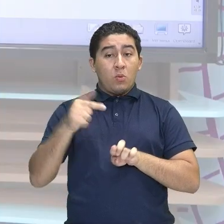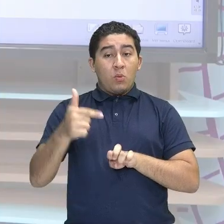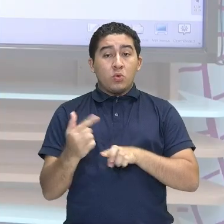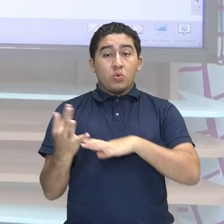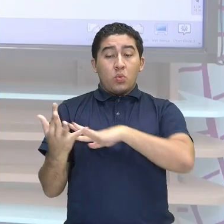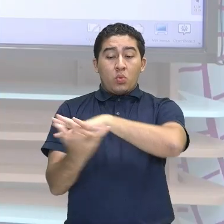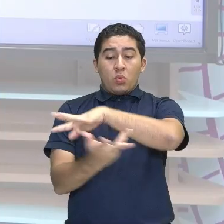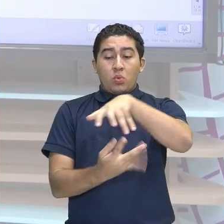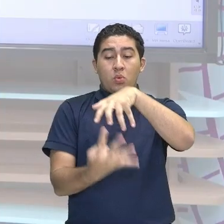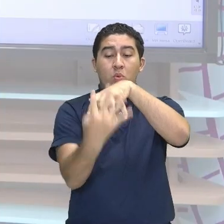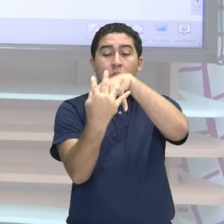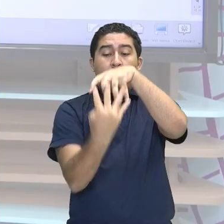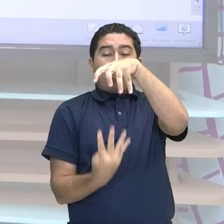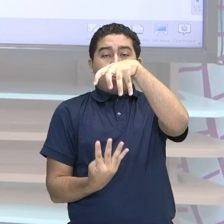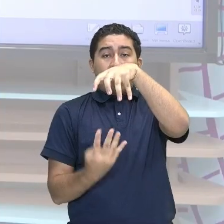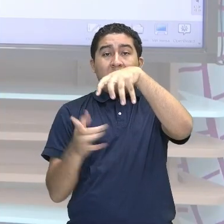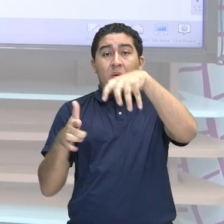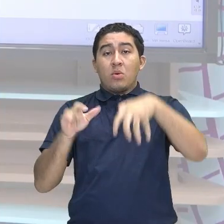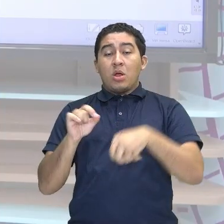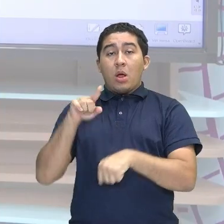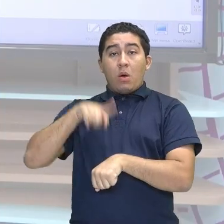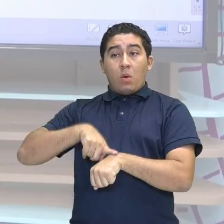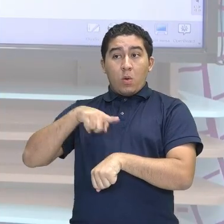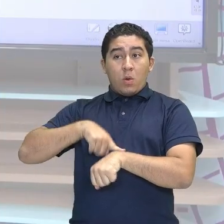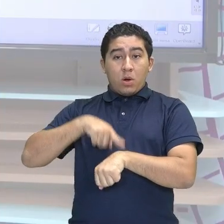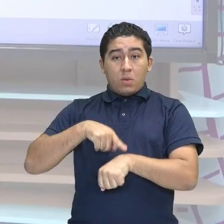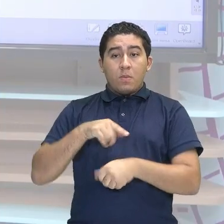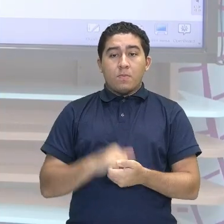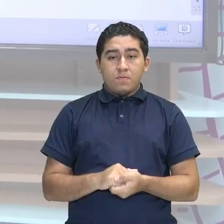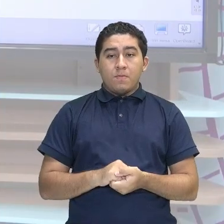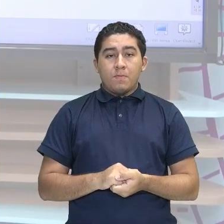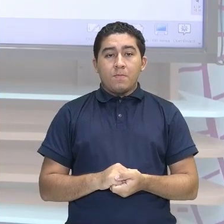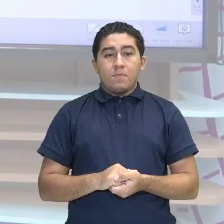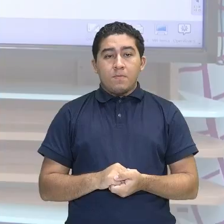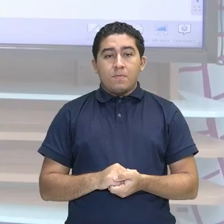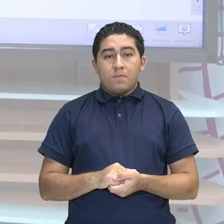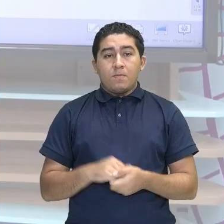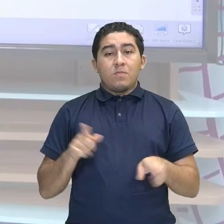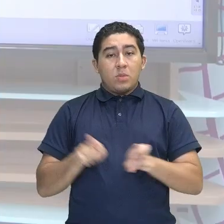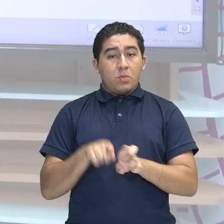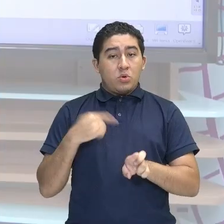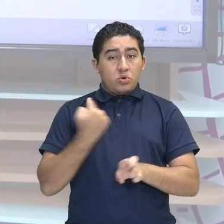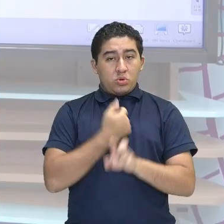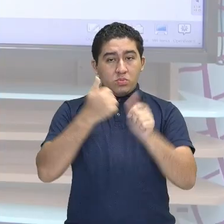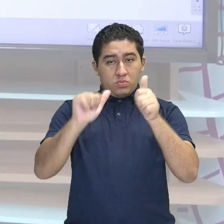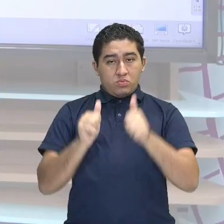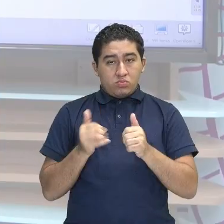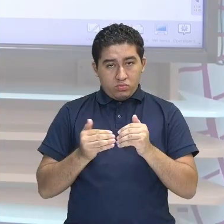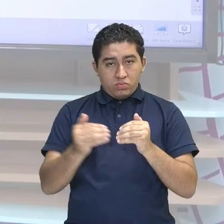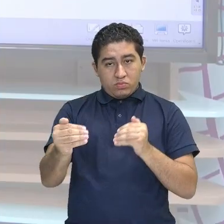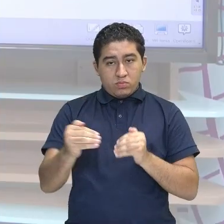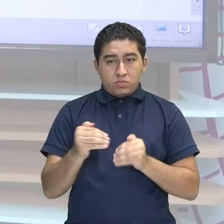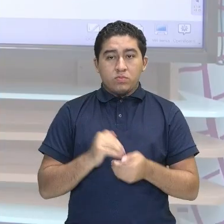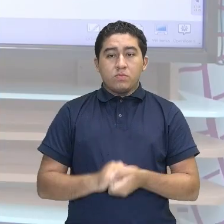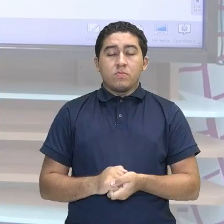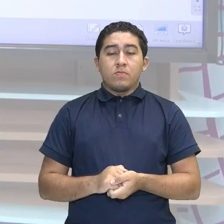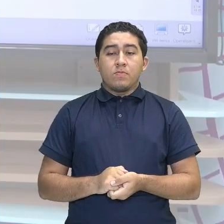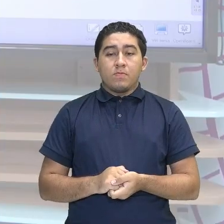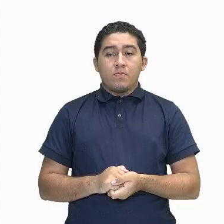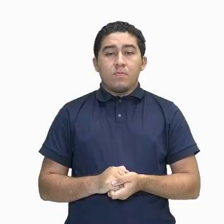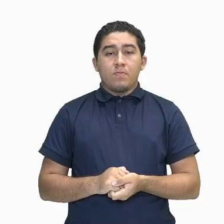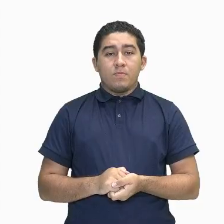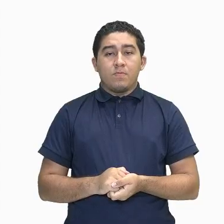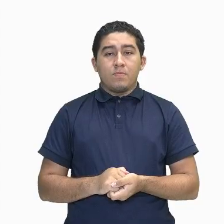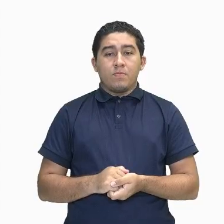para a gente os nossos fusos horários, né, do planeta Terra. E aí a gente vai verificando mais à frente. Aí nós temos os paralelos.